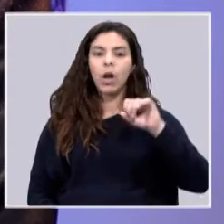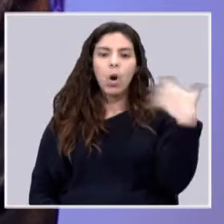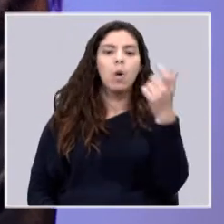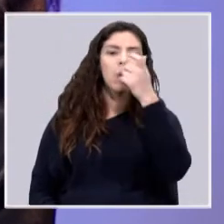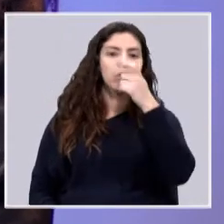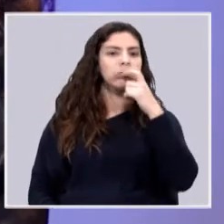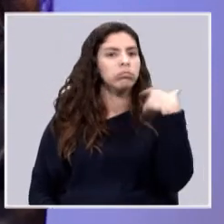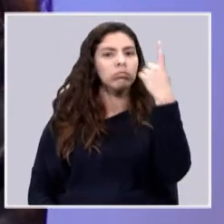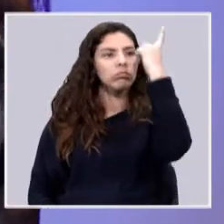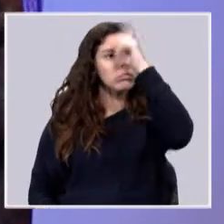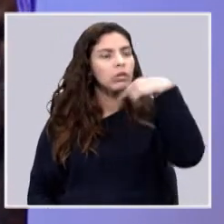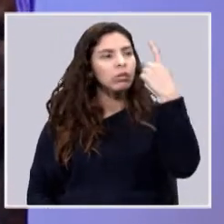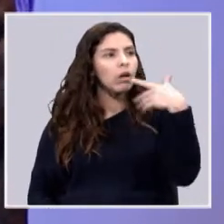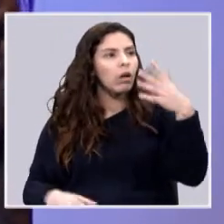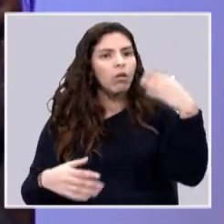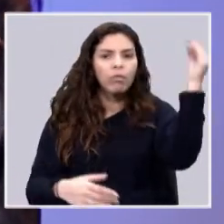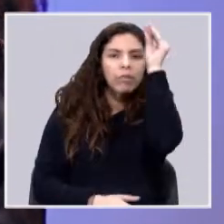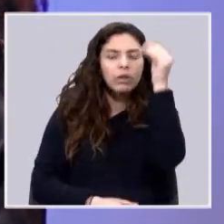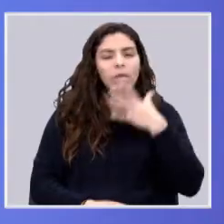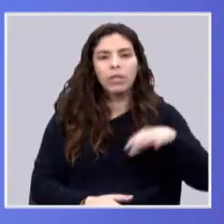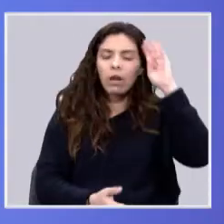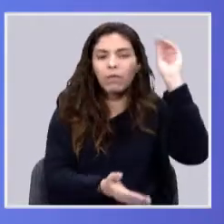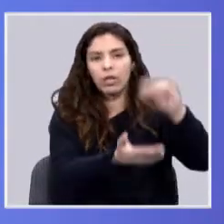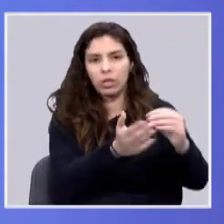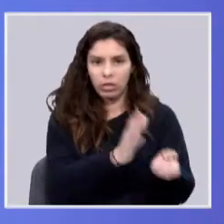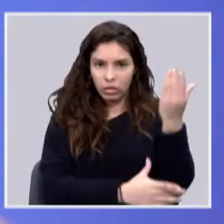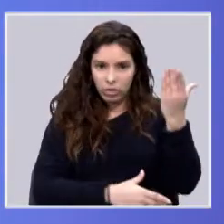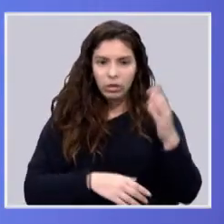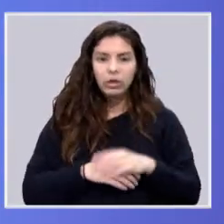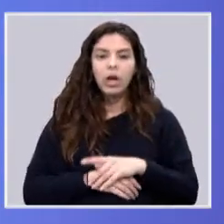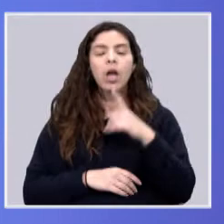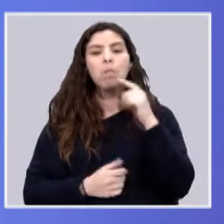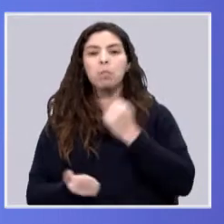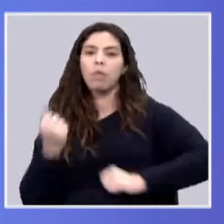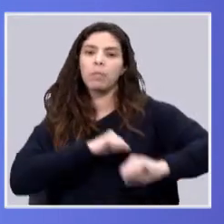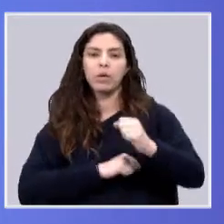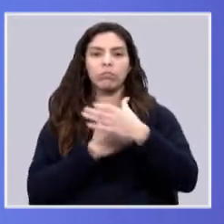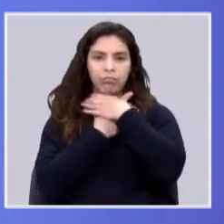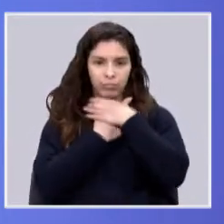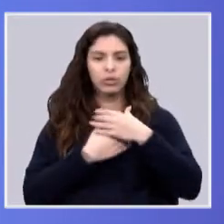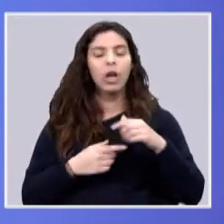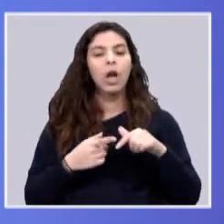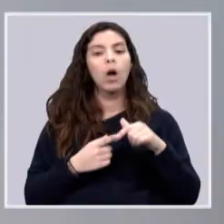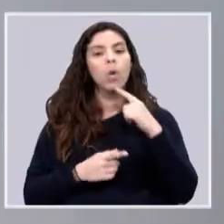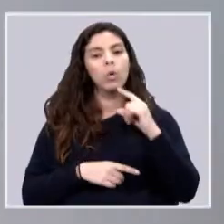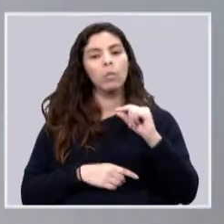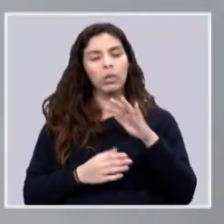por exemplo, sobre uma personagem fictícia que nós quiséssemos criar. Para este trabalho eu dei o nome de Movimento Sufocado,